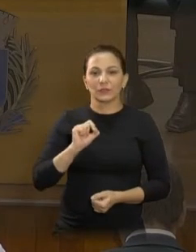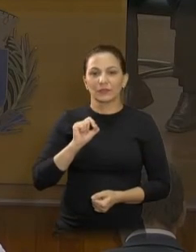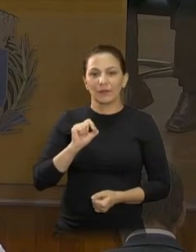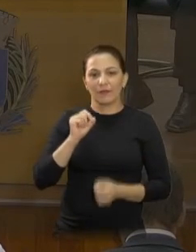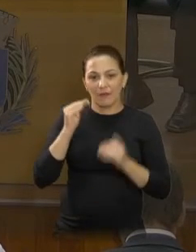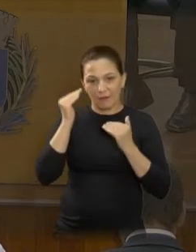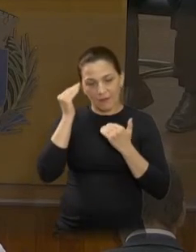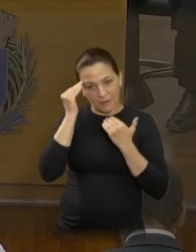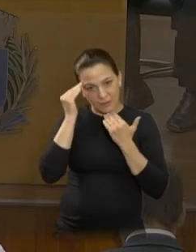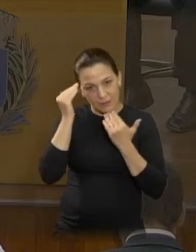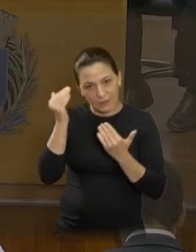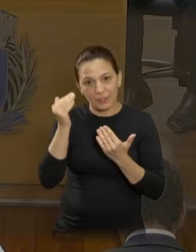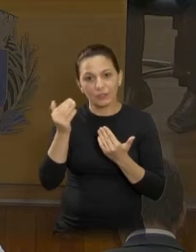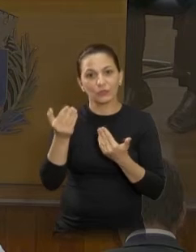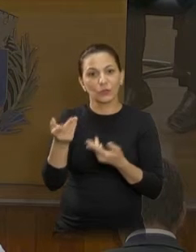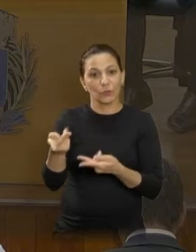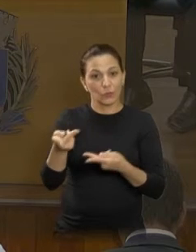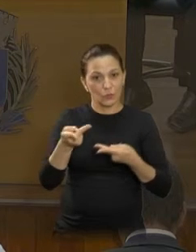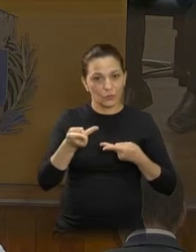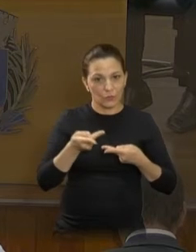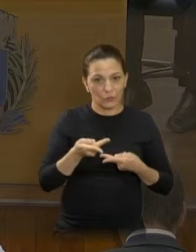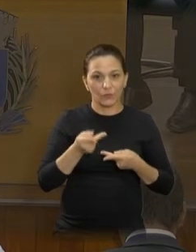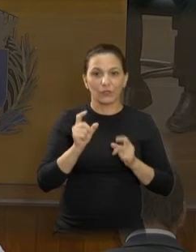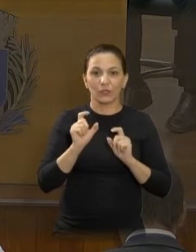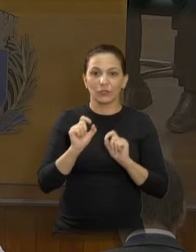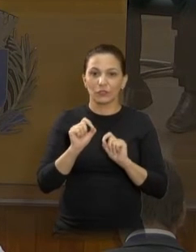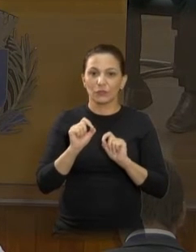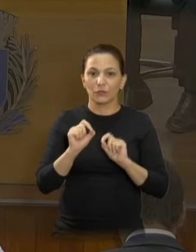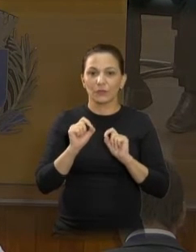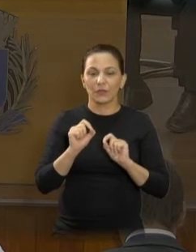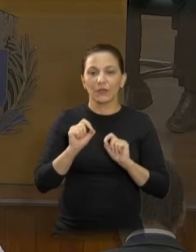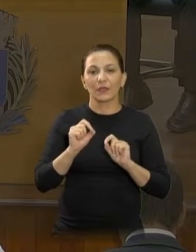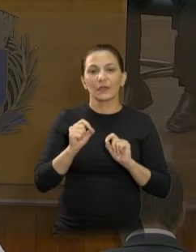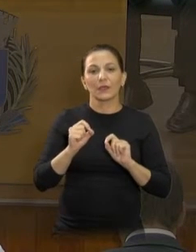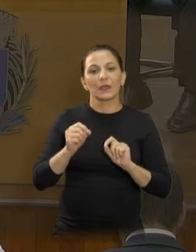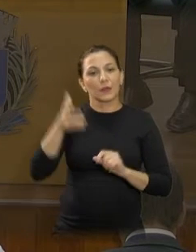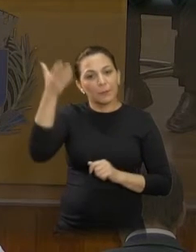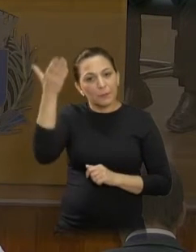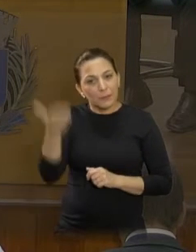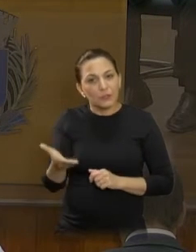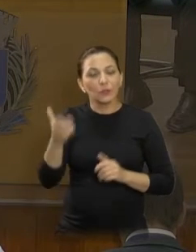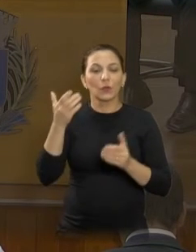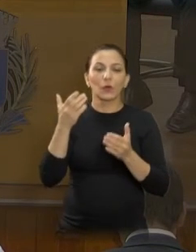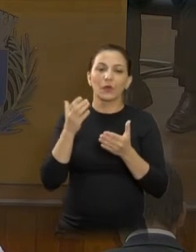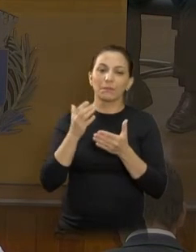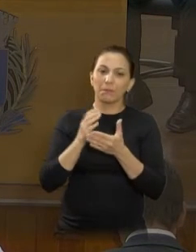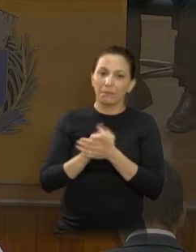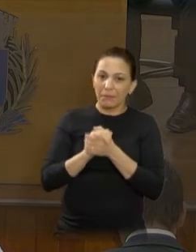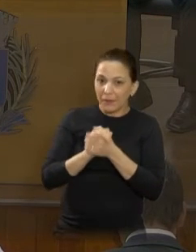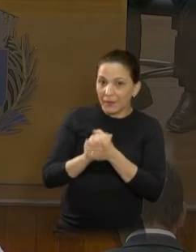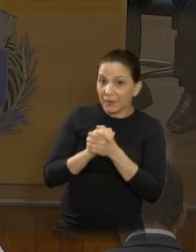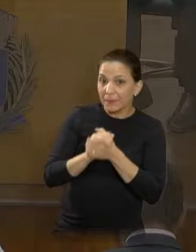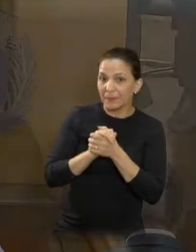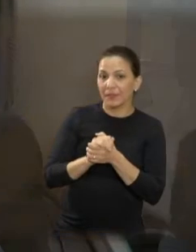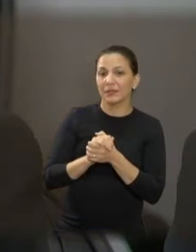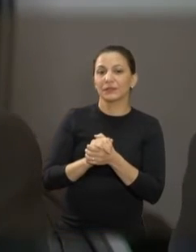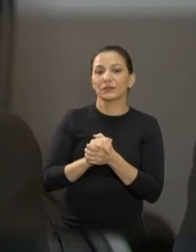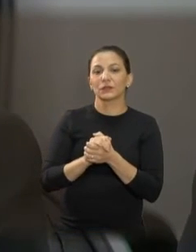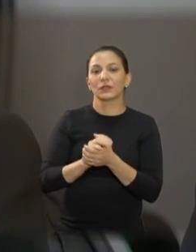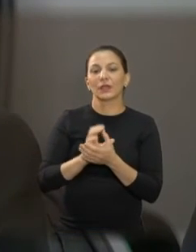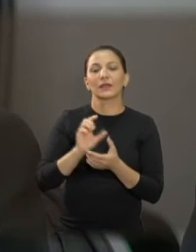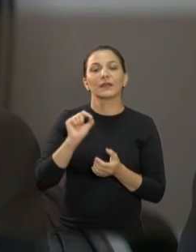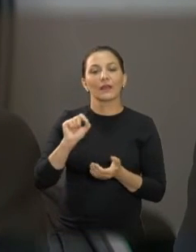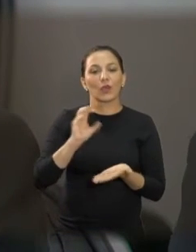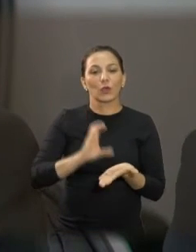o honroso convite e transmite ao ilustre homenageado seus cumprimentos, o conselheiro